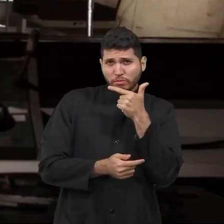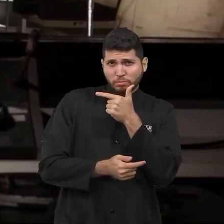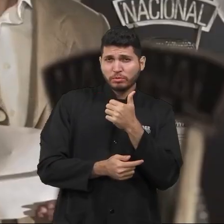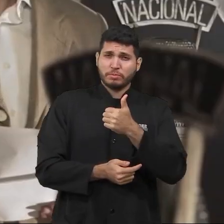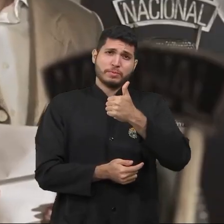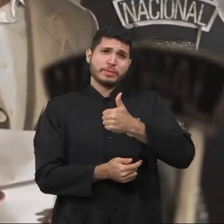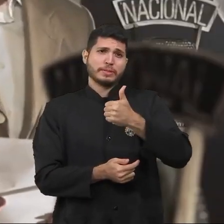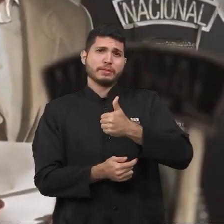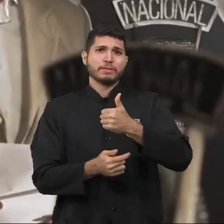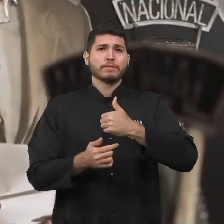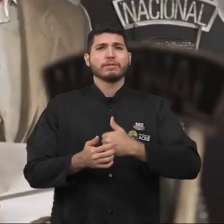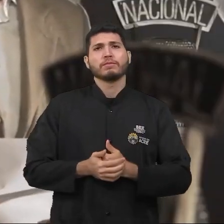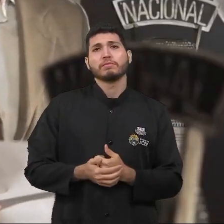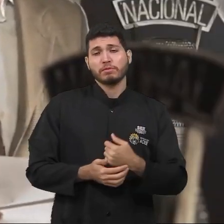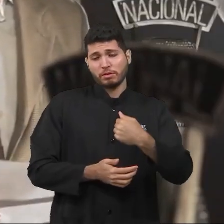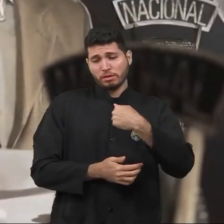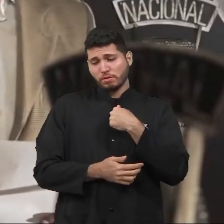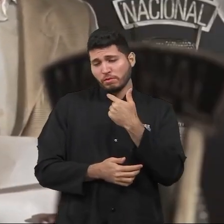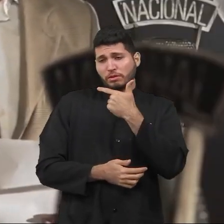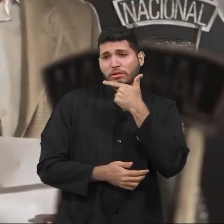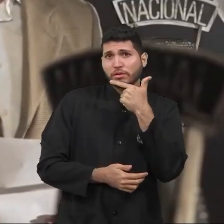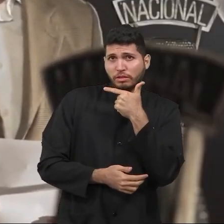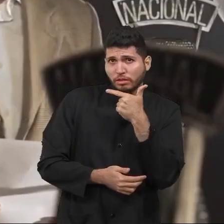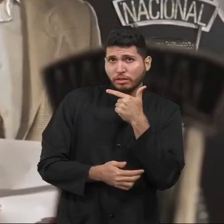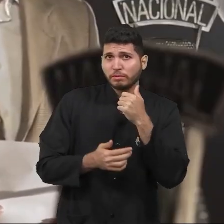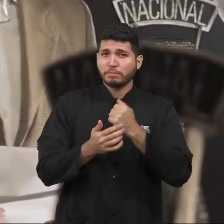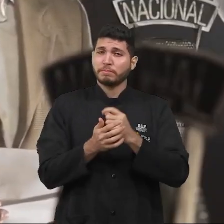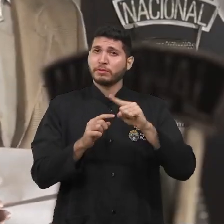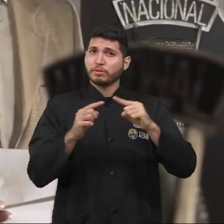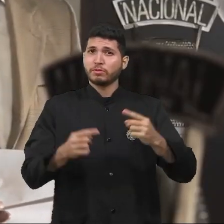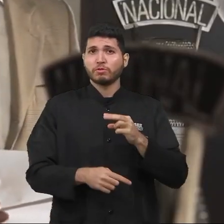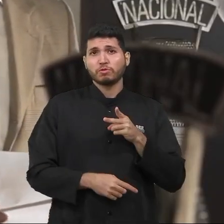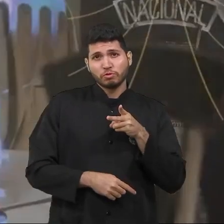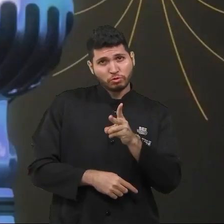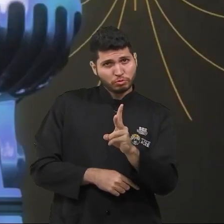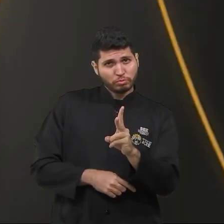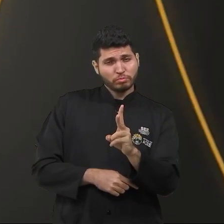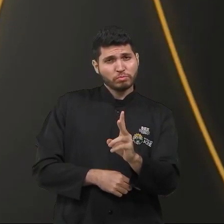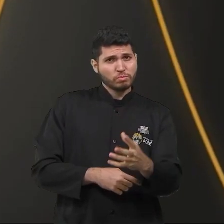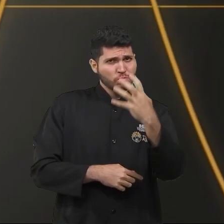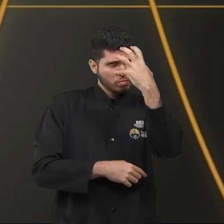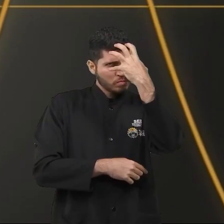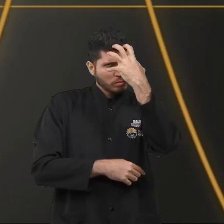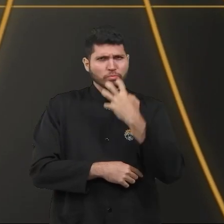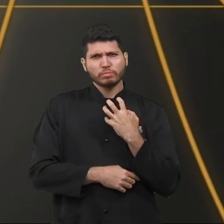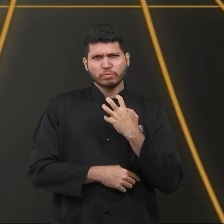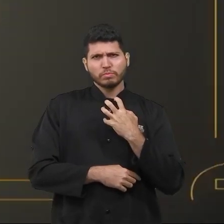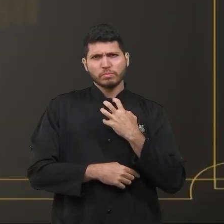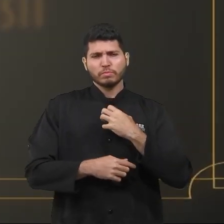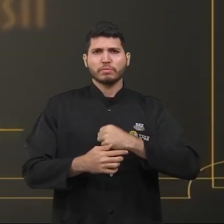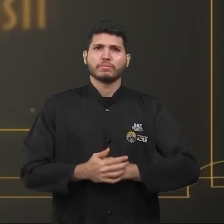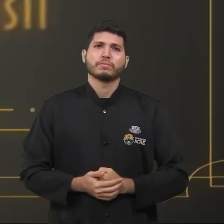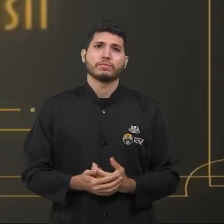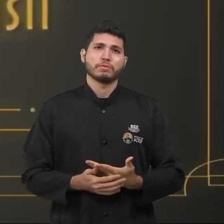zangada. Por quê? Foi por causa daquela tarde?